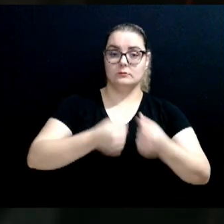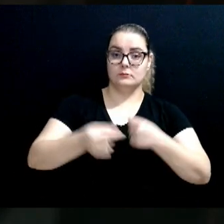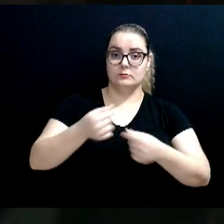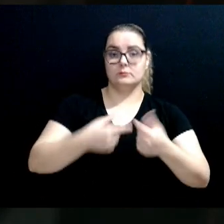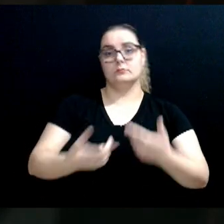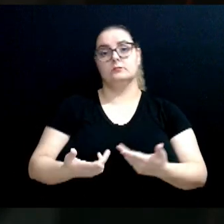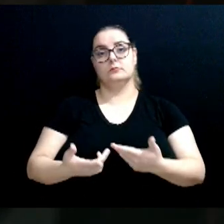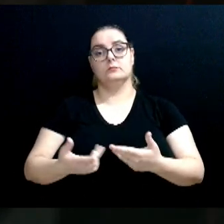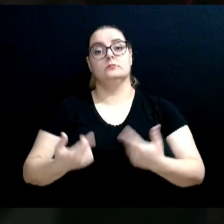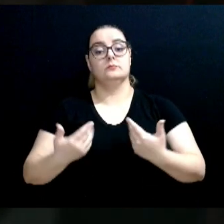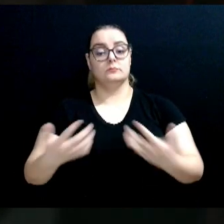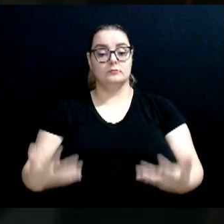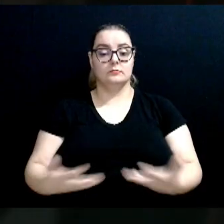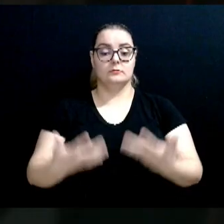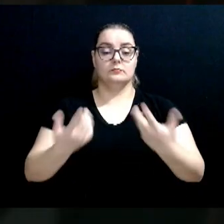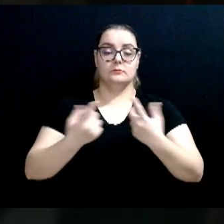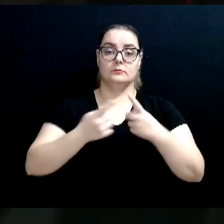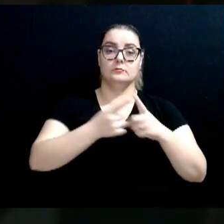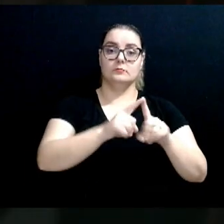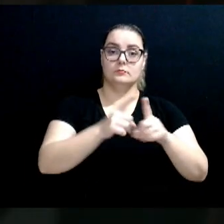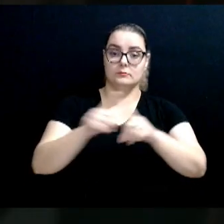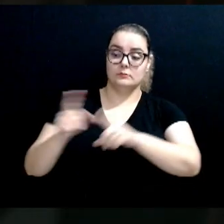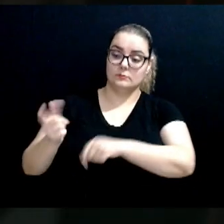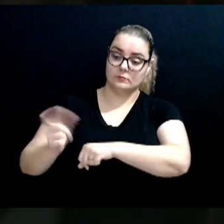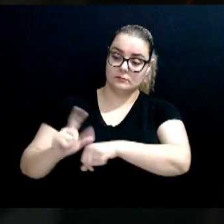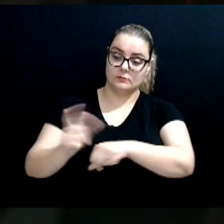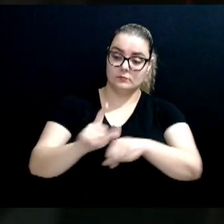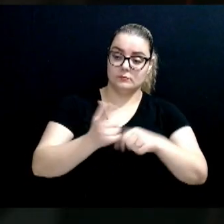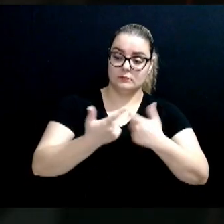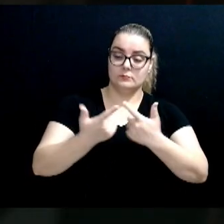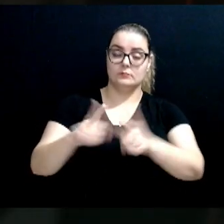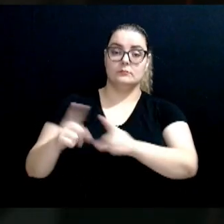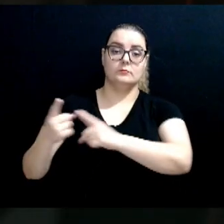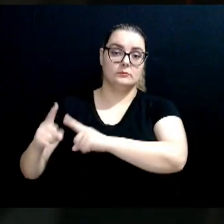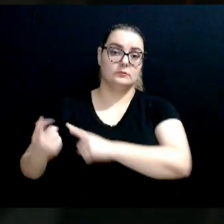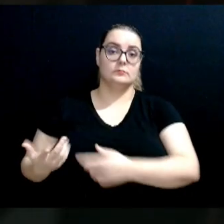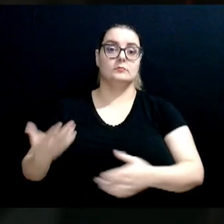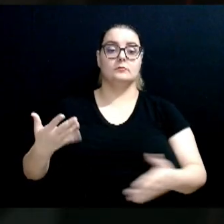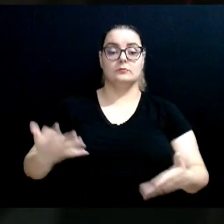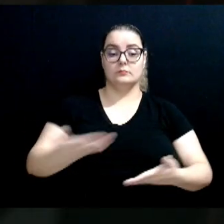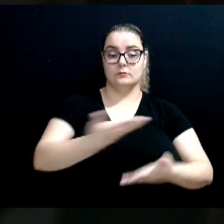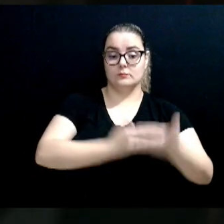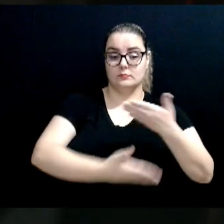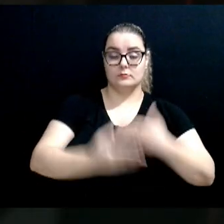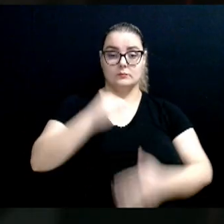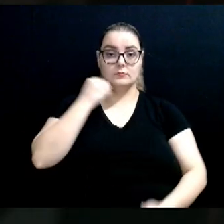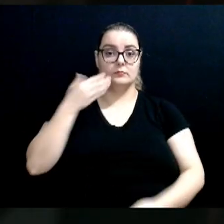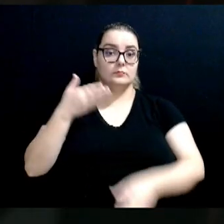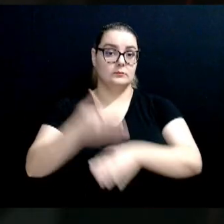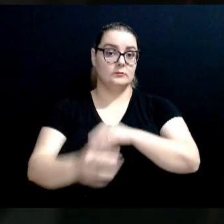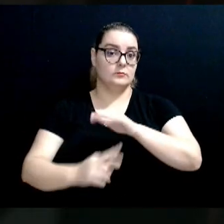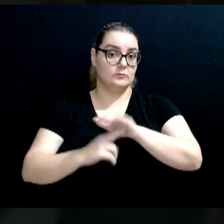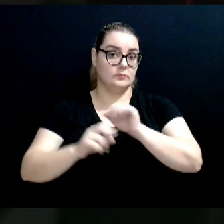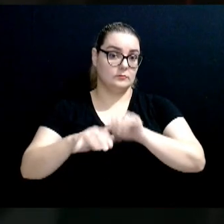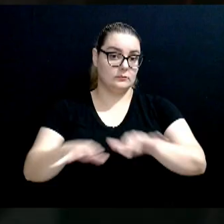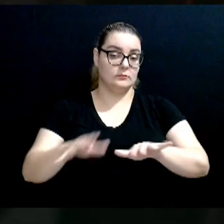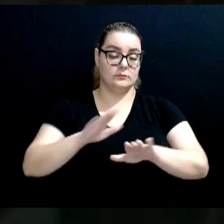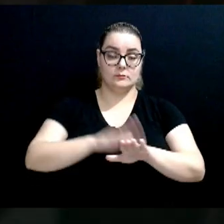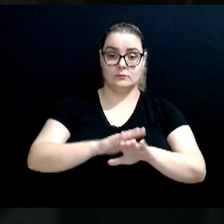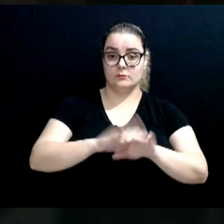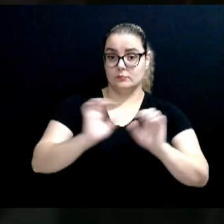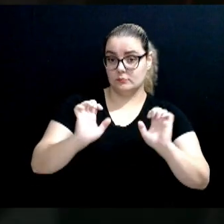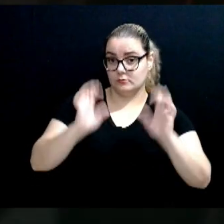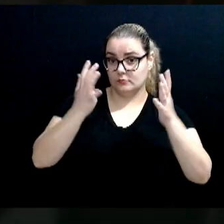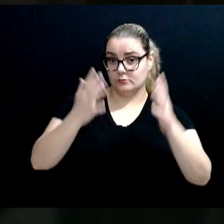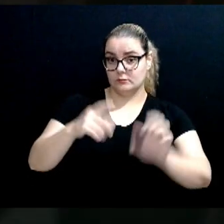parcerias comerciais, a troca de experiências e o incentivo à participação em feiras, eventos e ação de empreendedorismo. A reunião é aberta